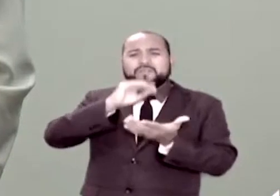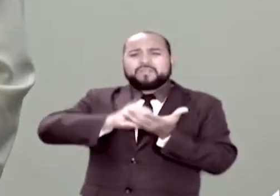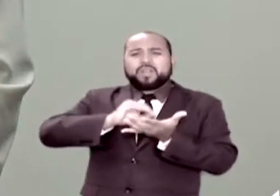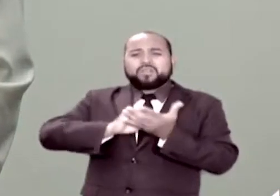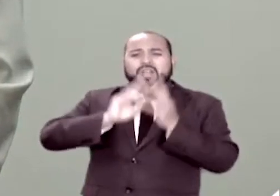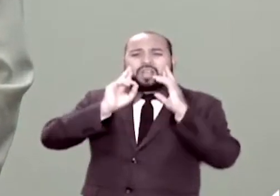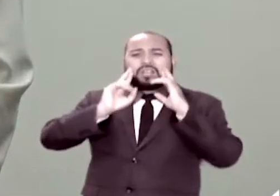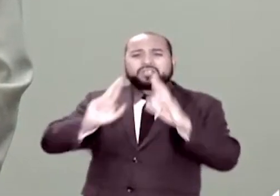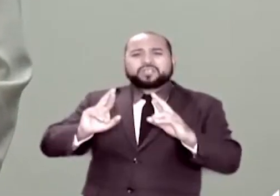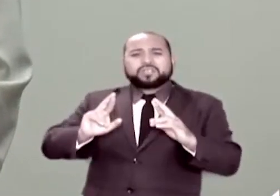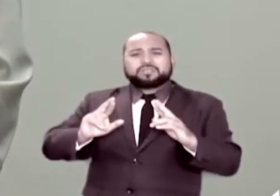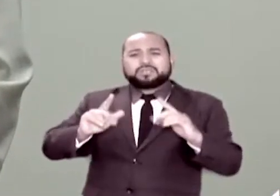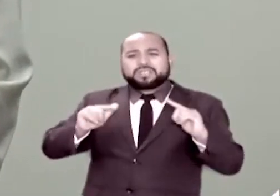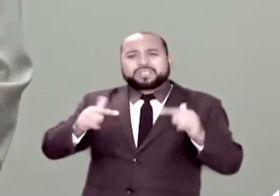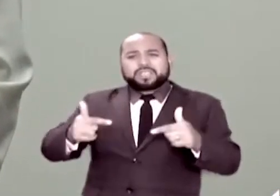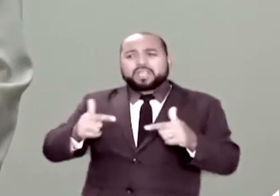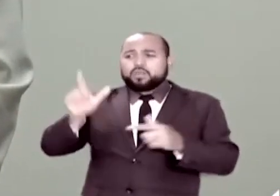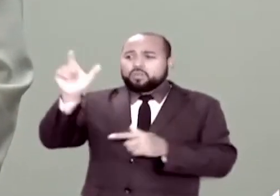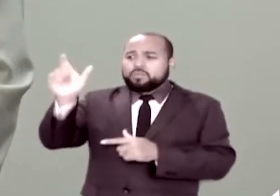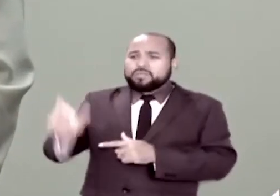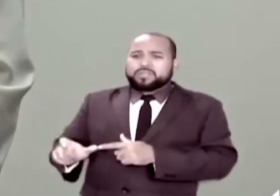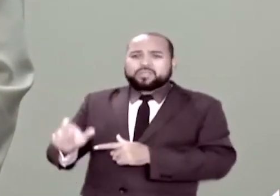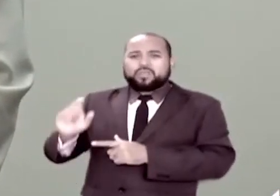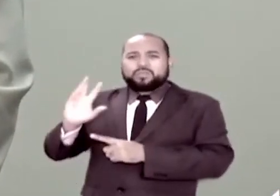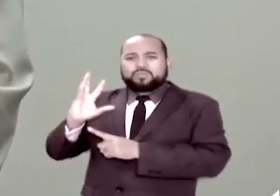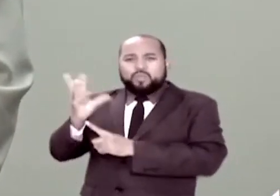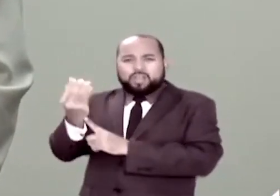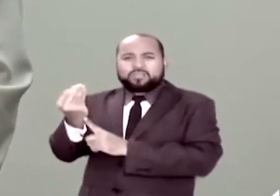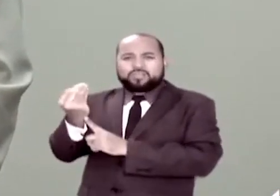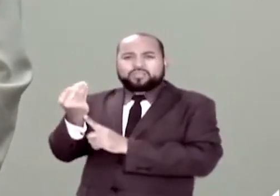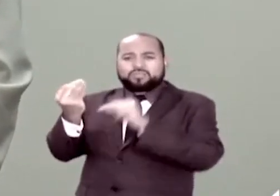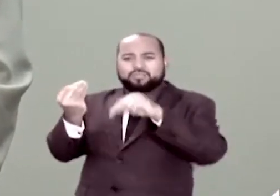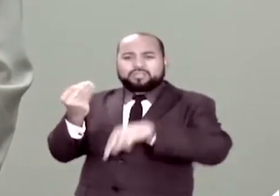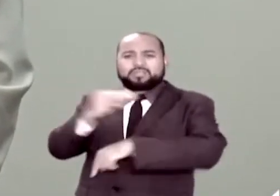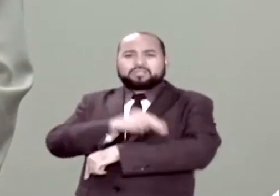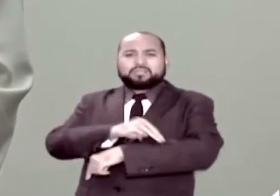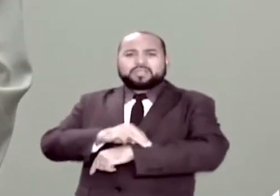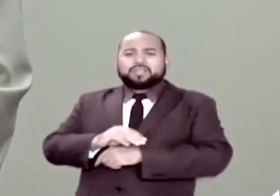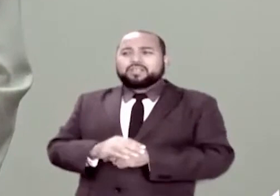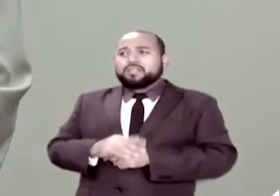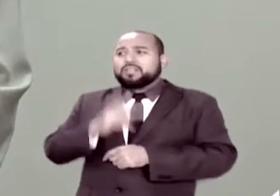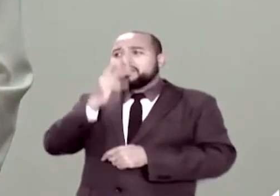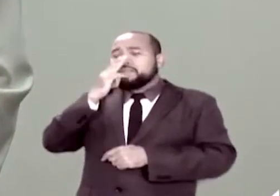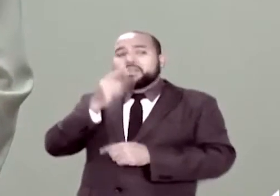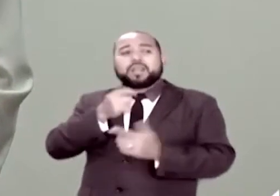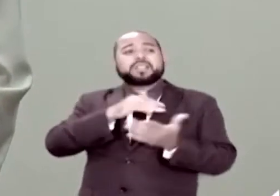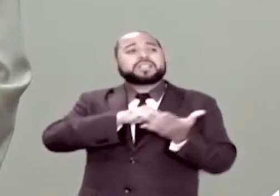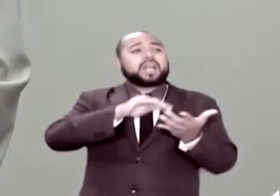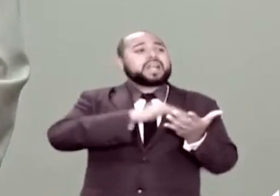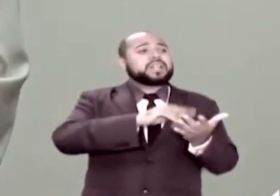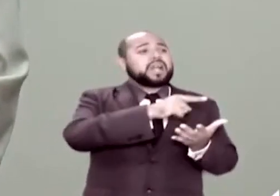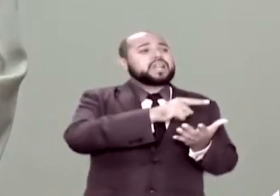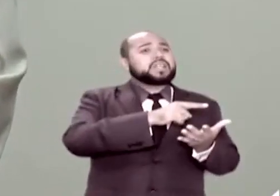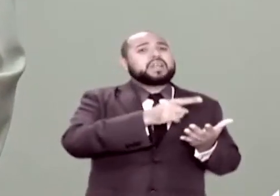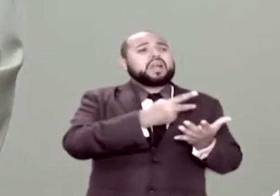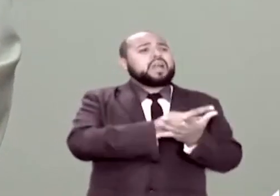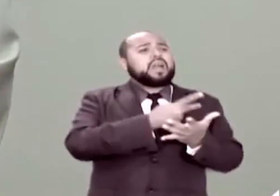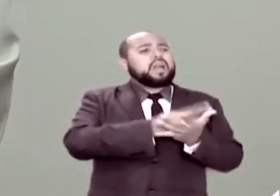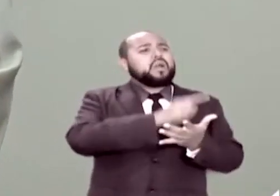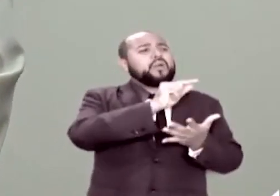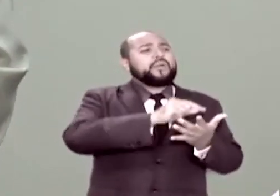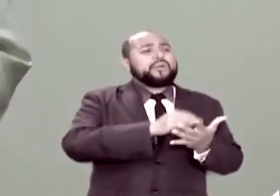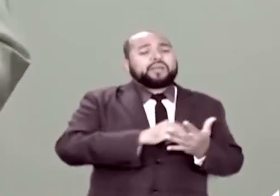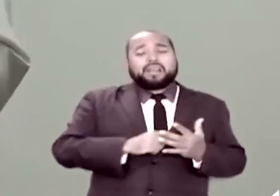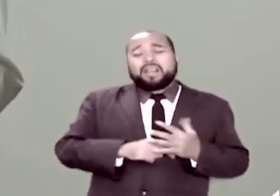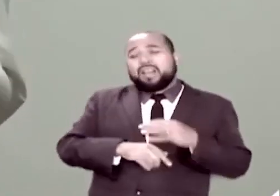falta de zelo com o fazedor de Cultura eh é um jogo de Empurra a gente cobre informações à secretaria se fala que a culpa